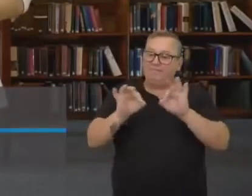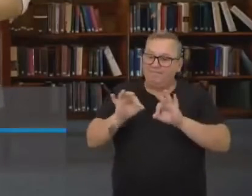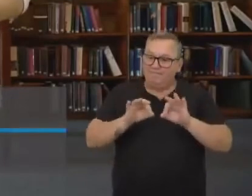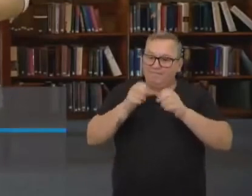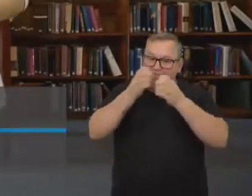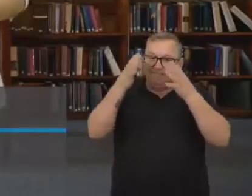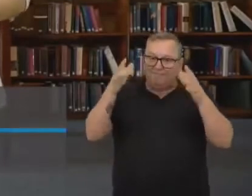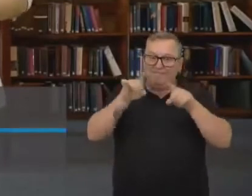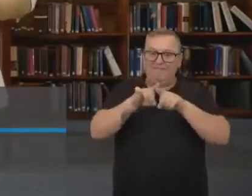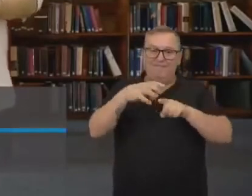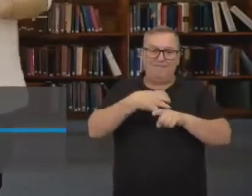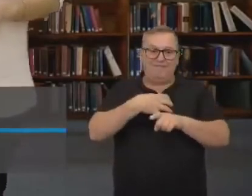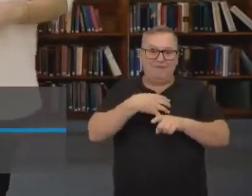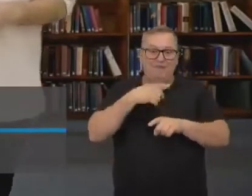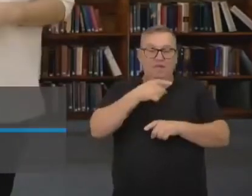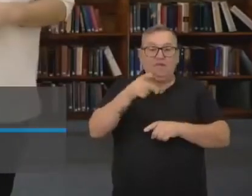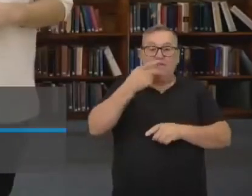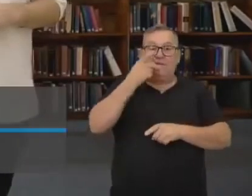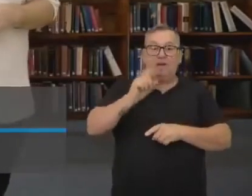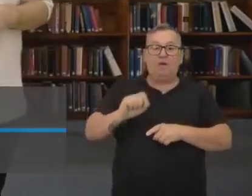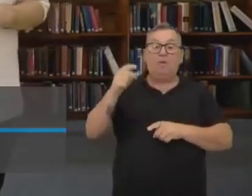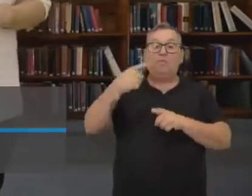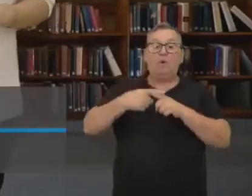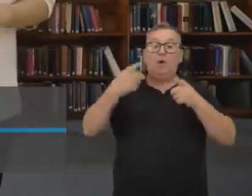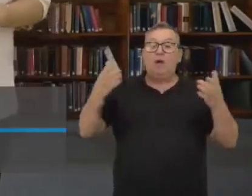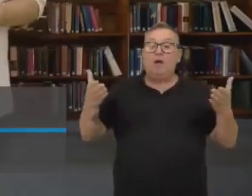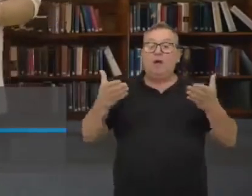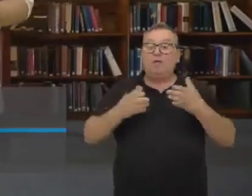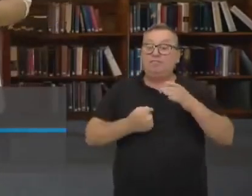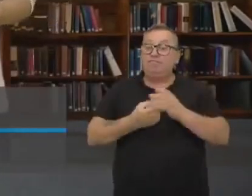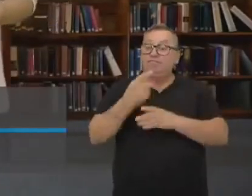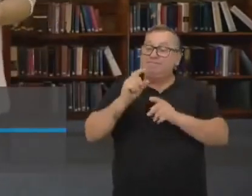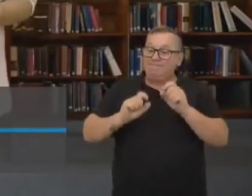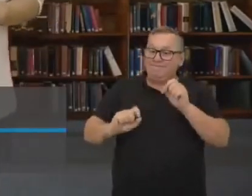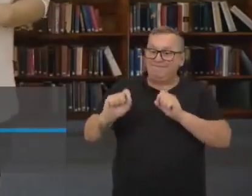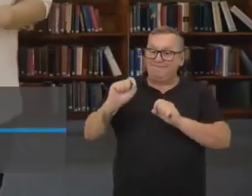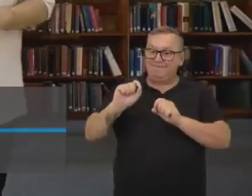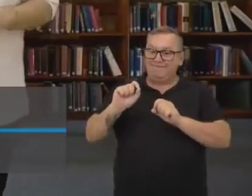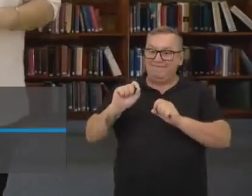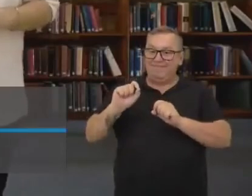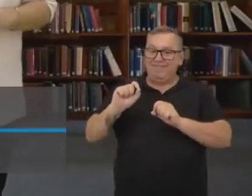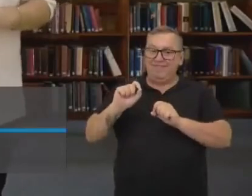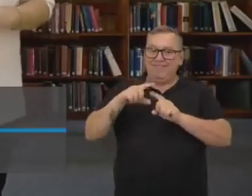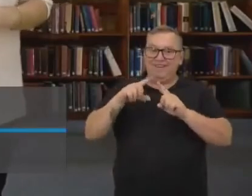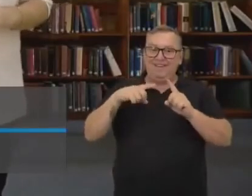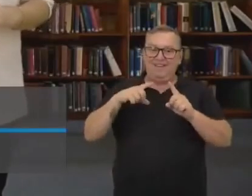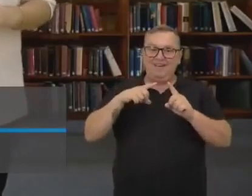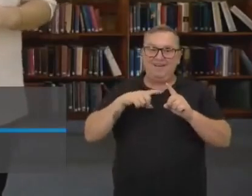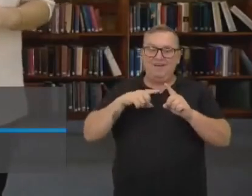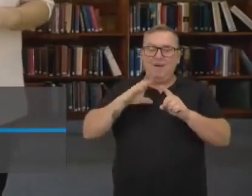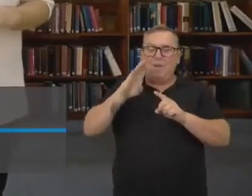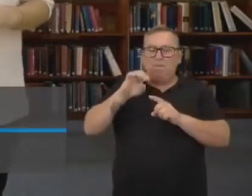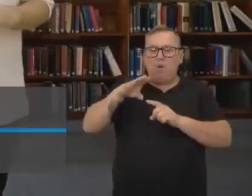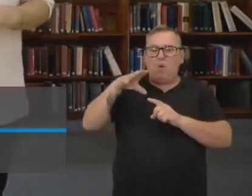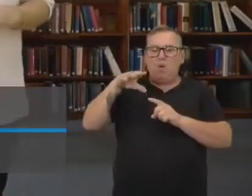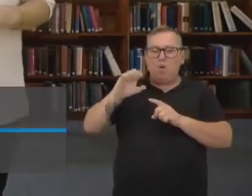dentro desse sistema, porque senão você vai falar, porque agora surgiu então uma bomba